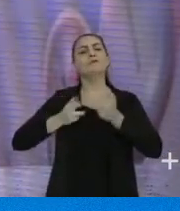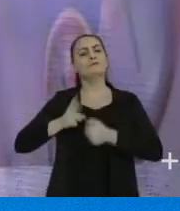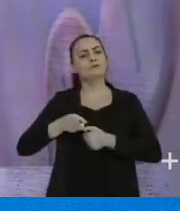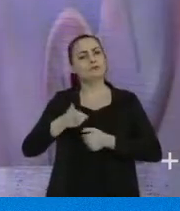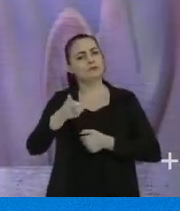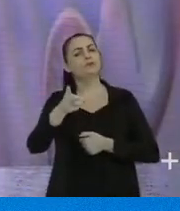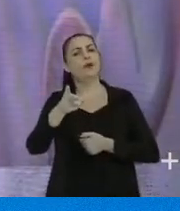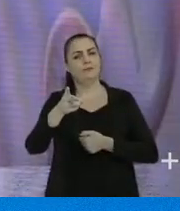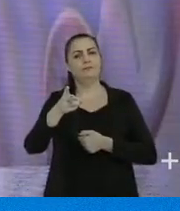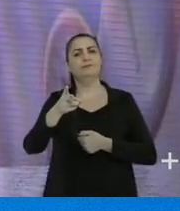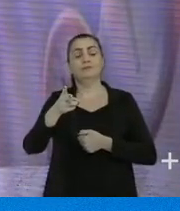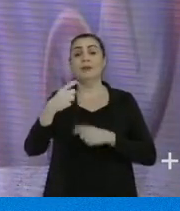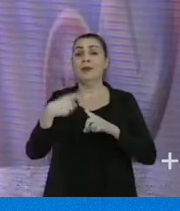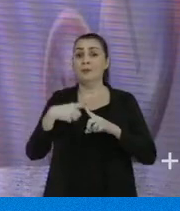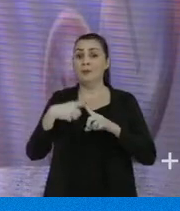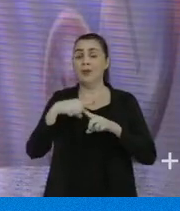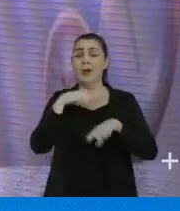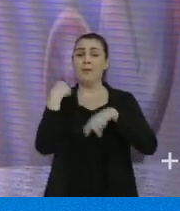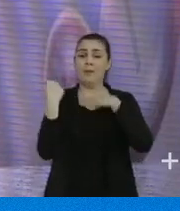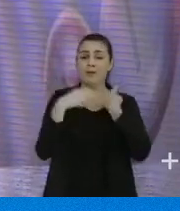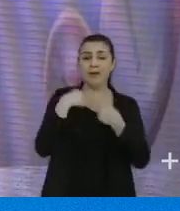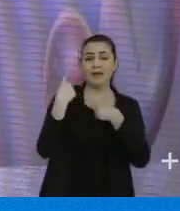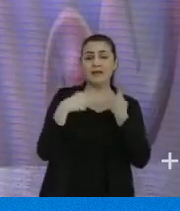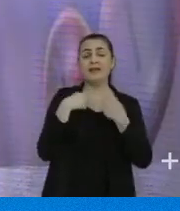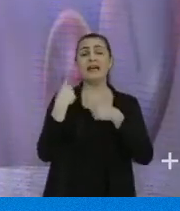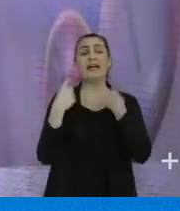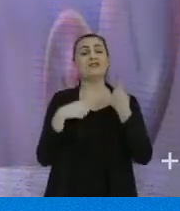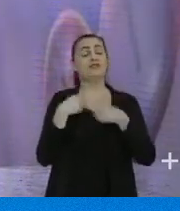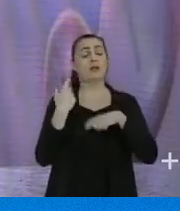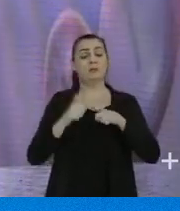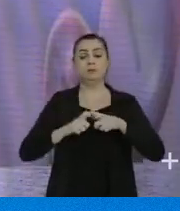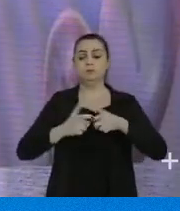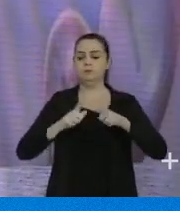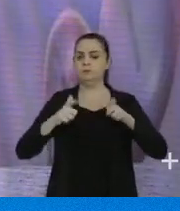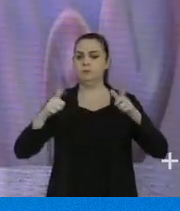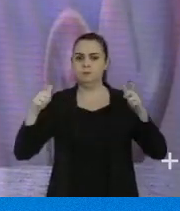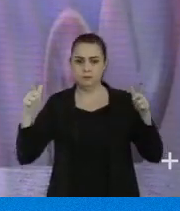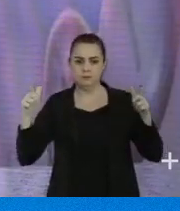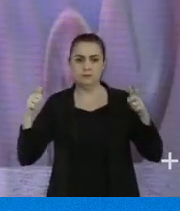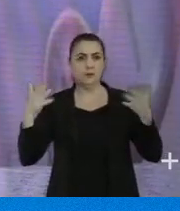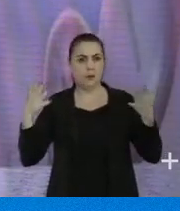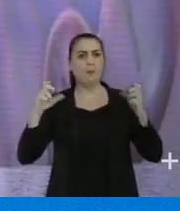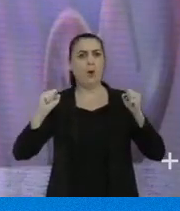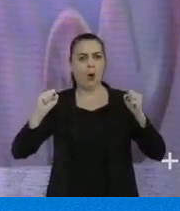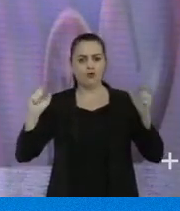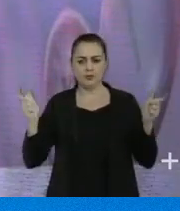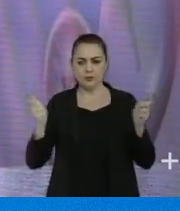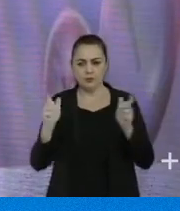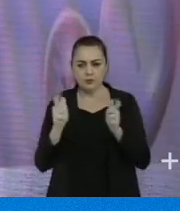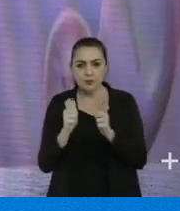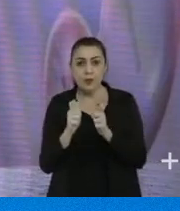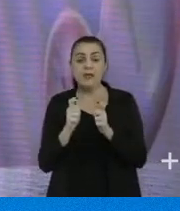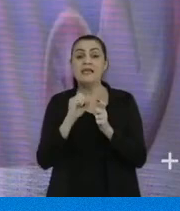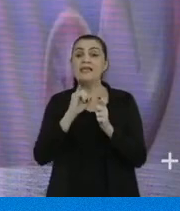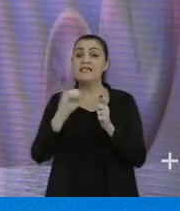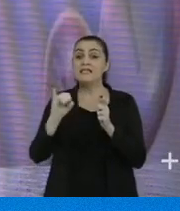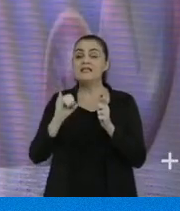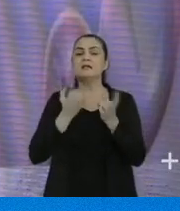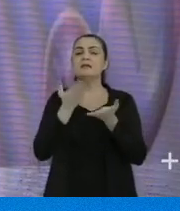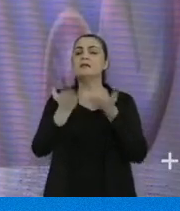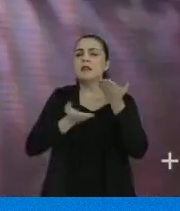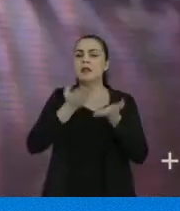tem sido muito elevada. E a gente pode reduzir isso tratando precocemente e preventivamente, tá?